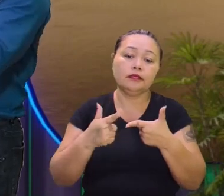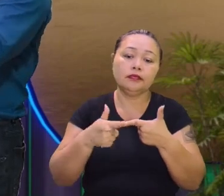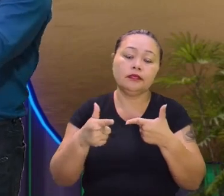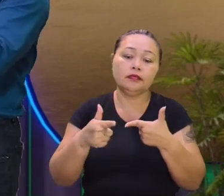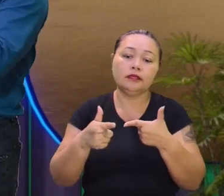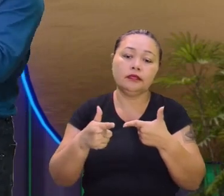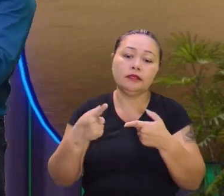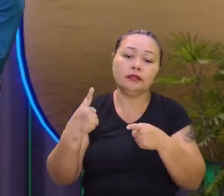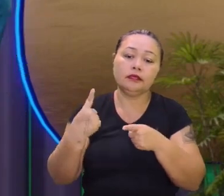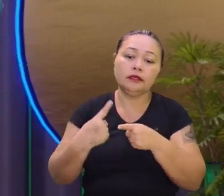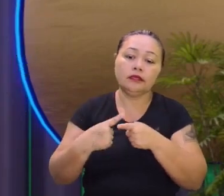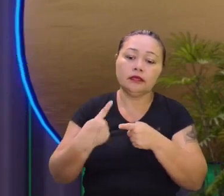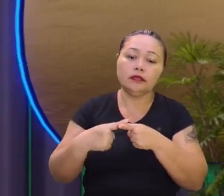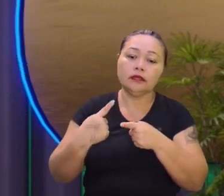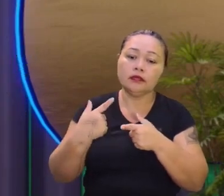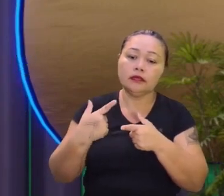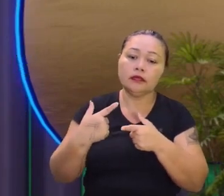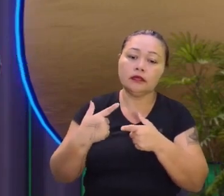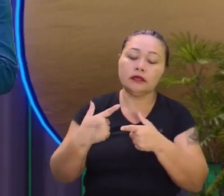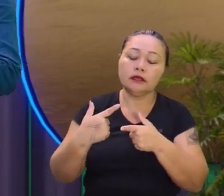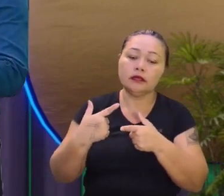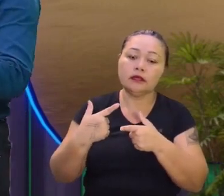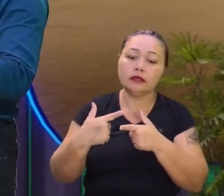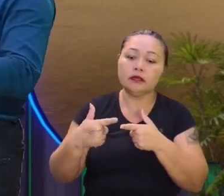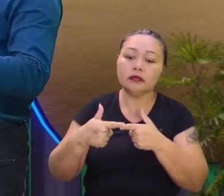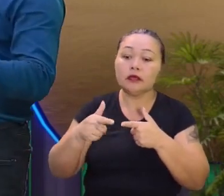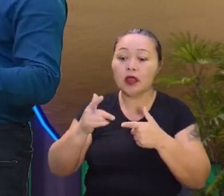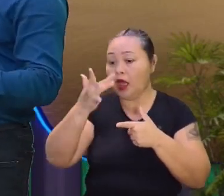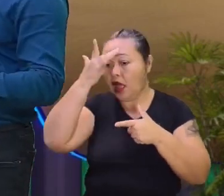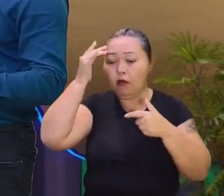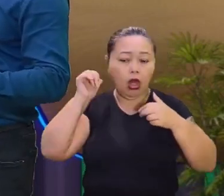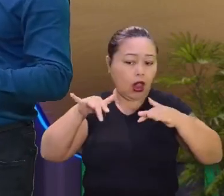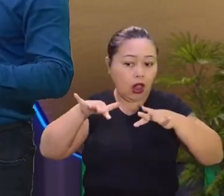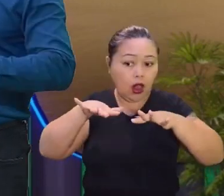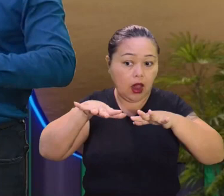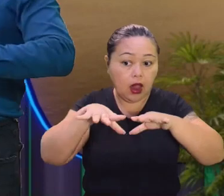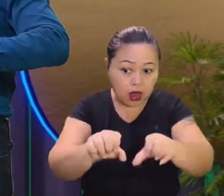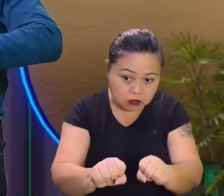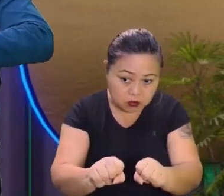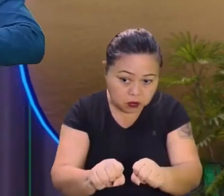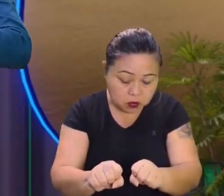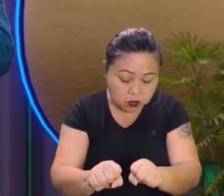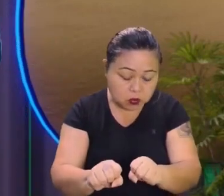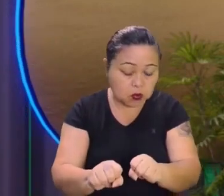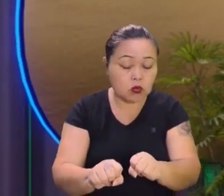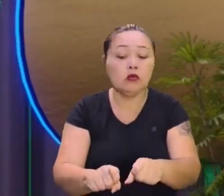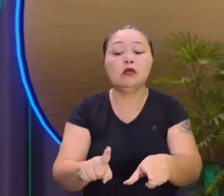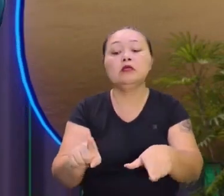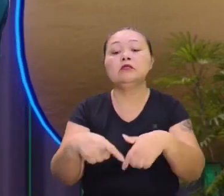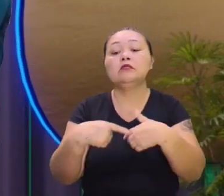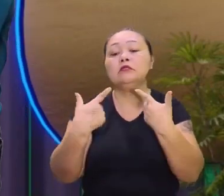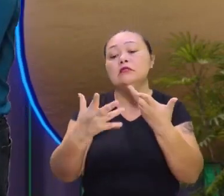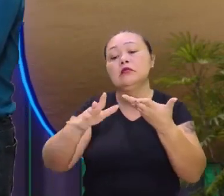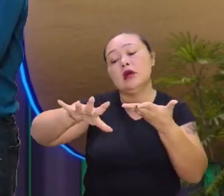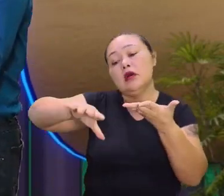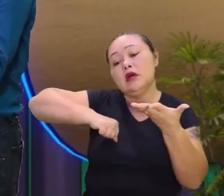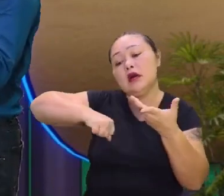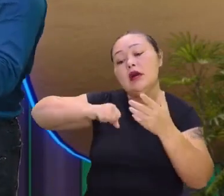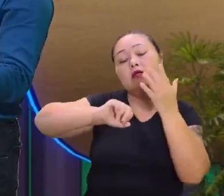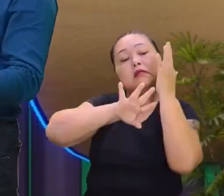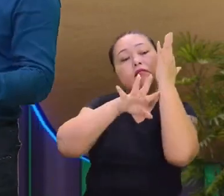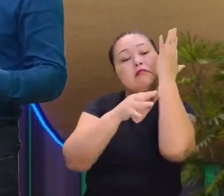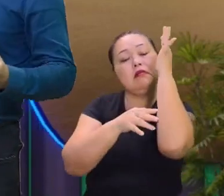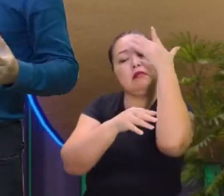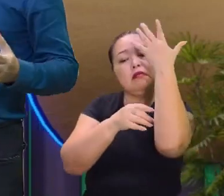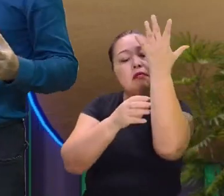Isso mesmo. Por ter problemas, inclusive de invasores, pessoas que vão lá, por exemplo, retiram